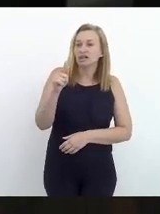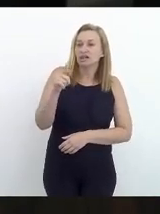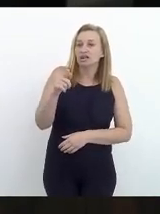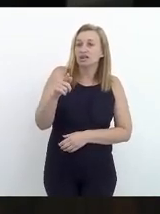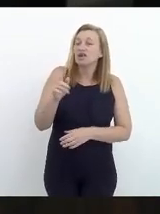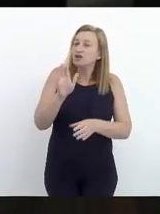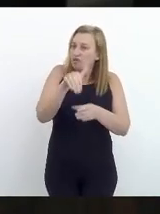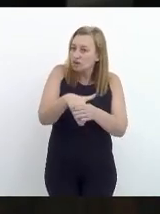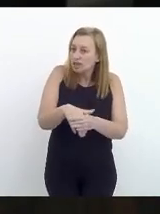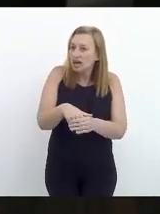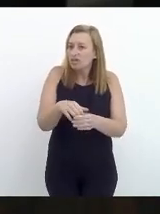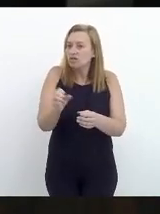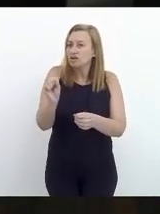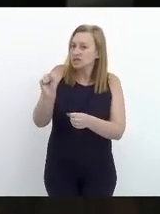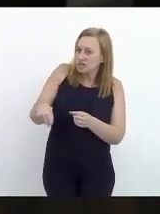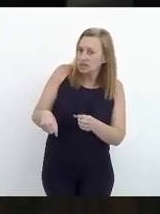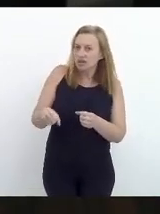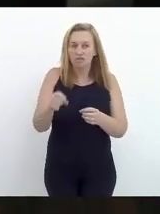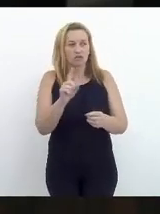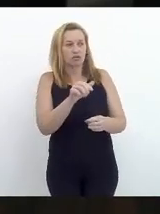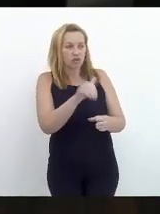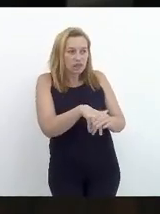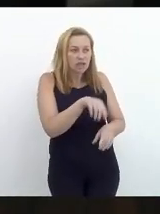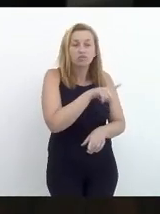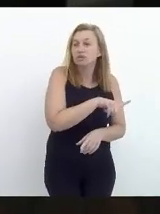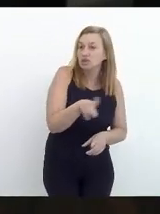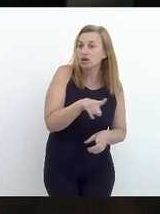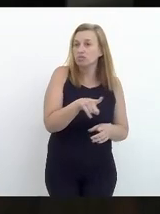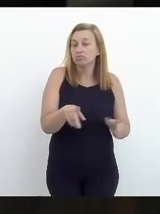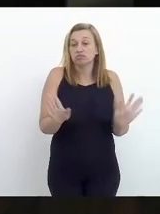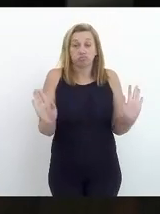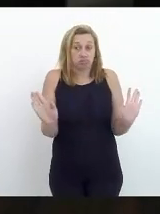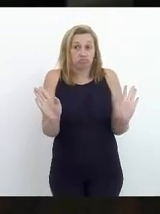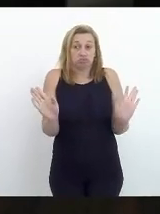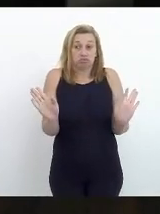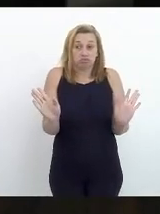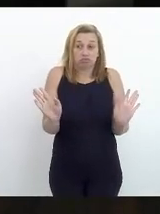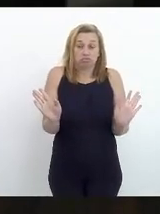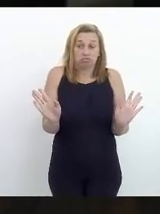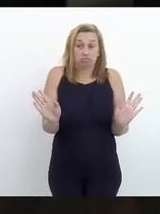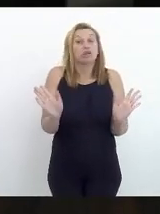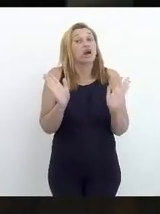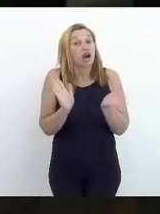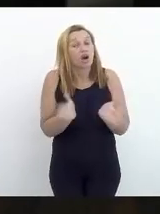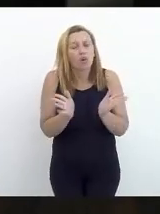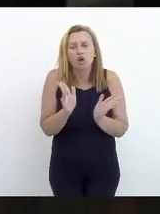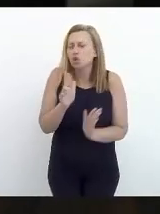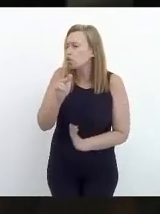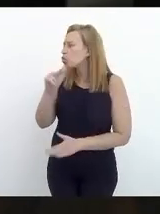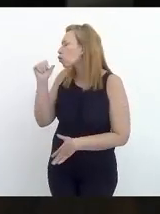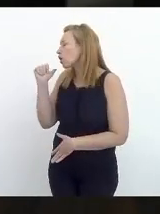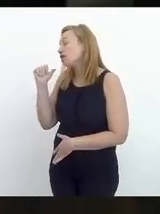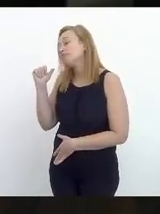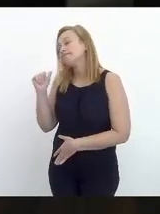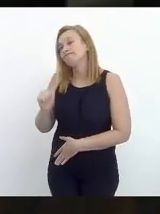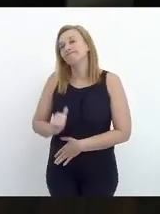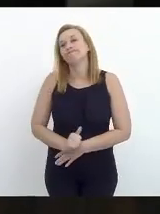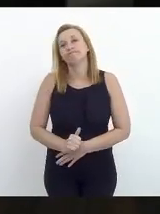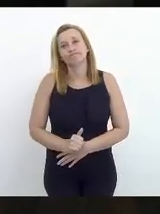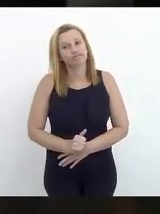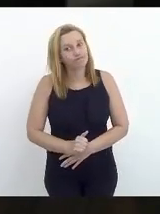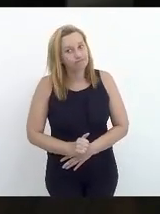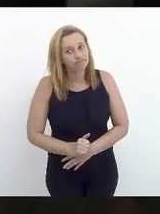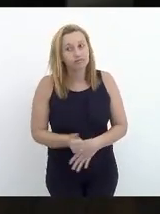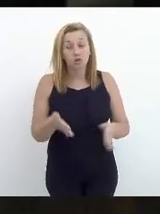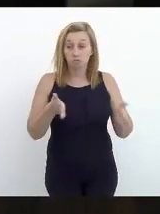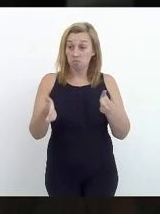votaram a favor, votaram contra os parlamentares, é do parlamento. Agora, nunca, desde o período que